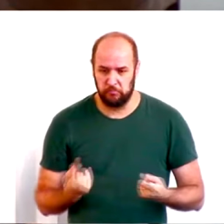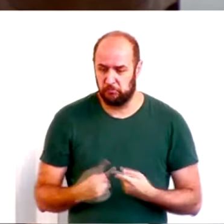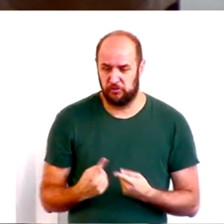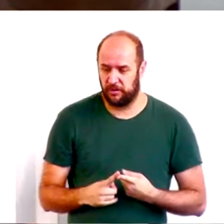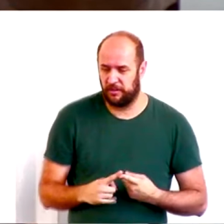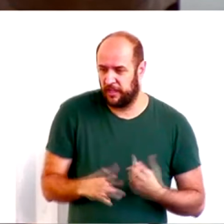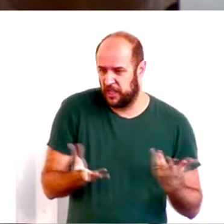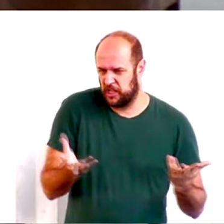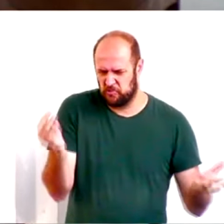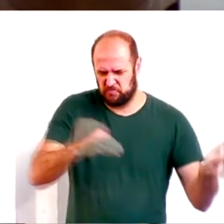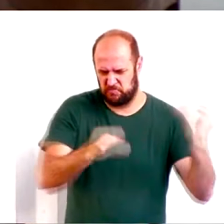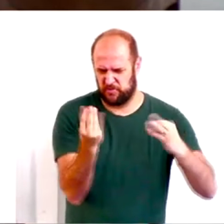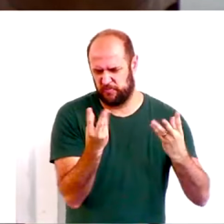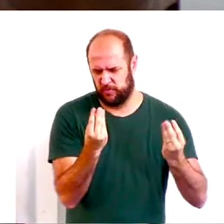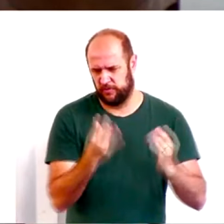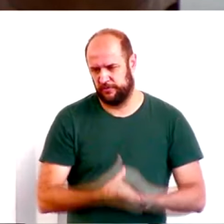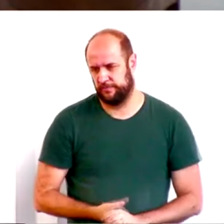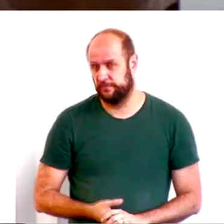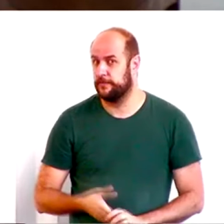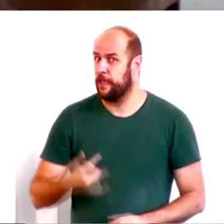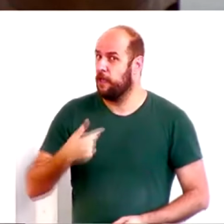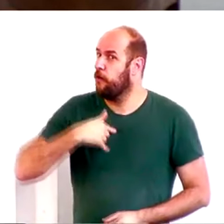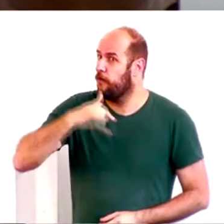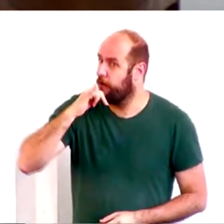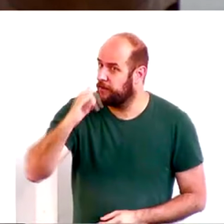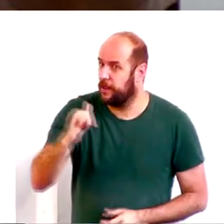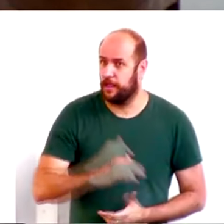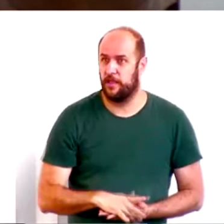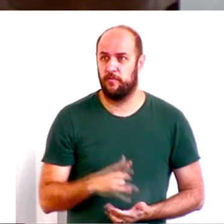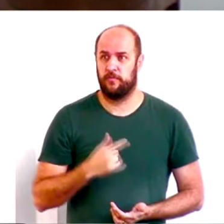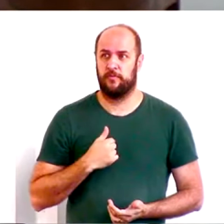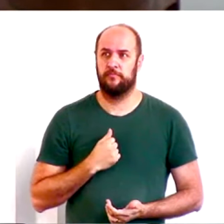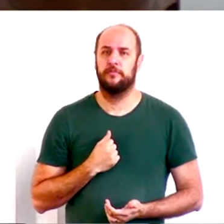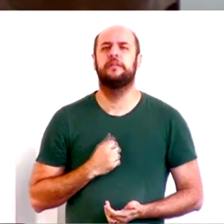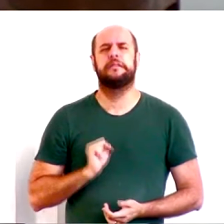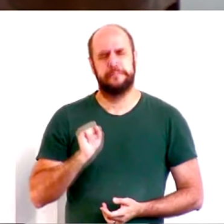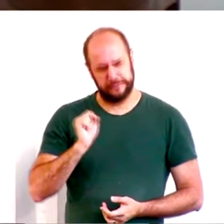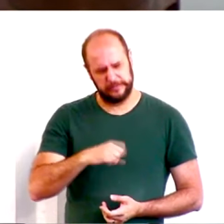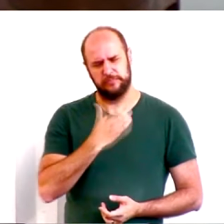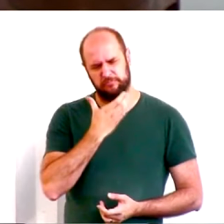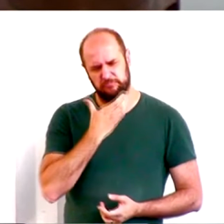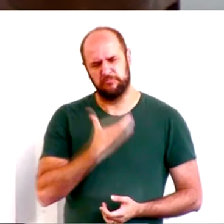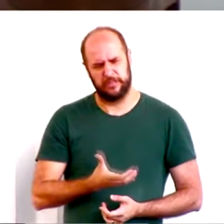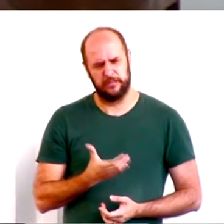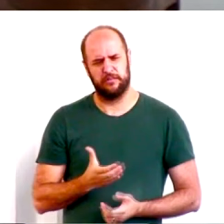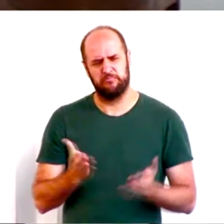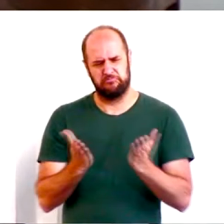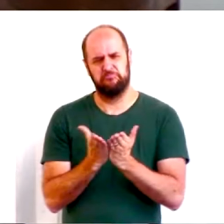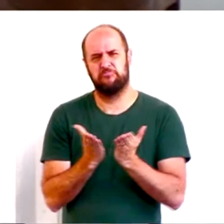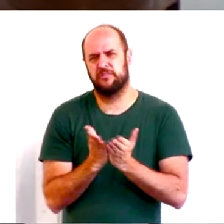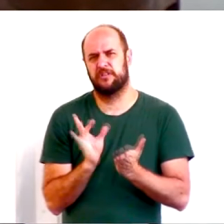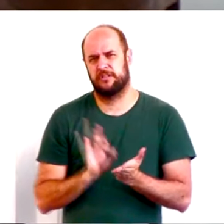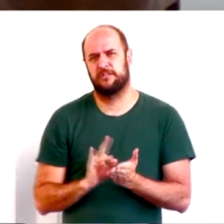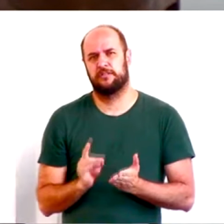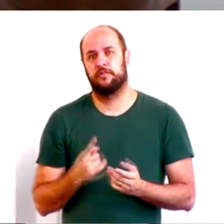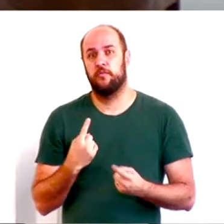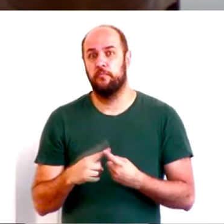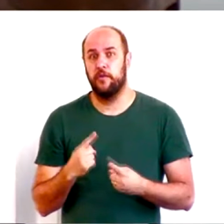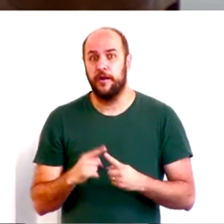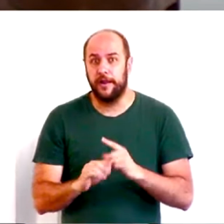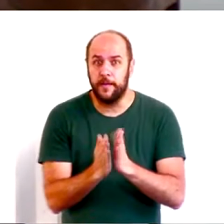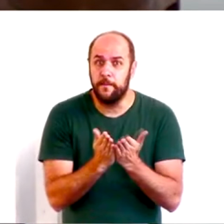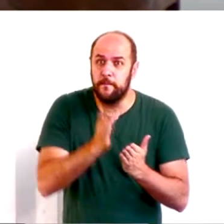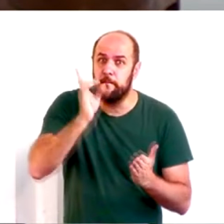eu digo eu ouso arrisco a dizer é uma festa Cristã é uma festa Cristã porque é uma festa bíblica